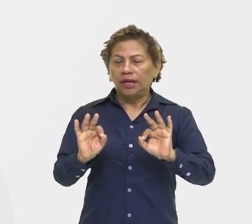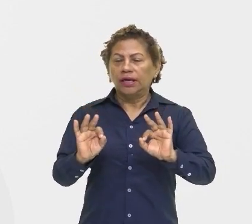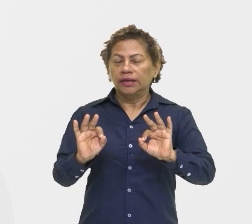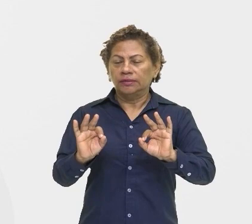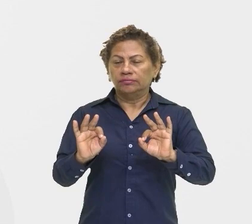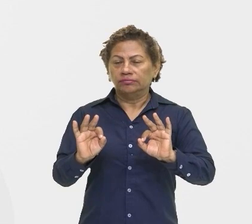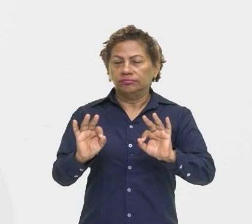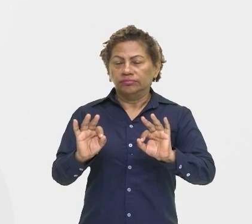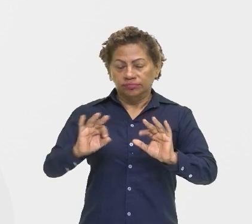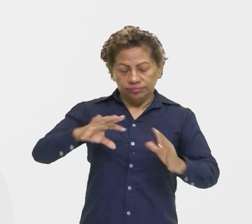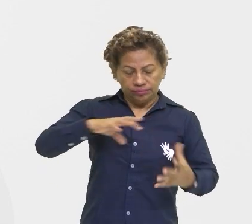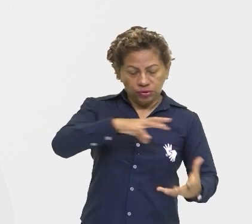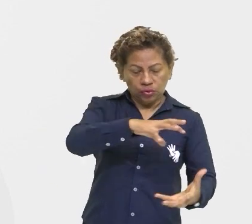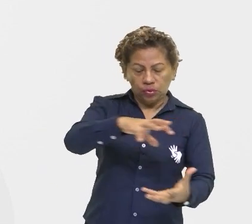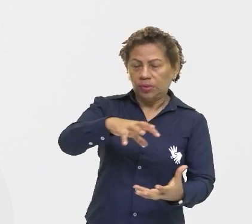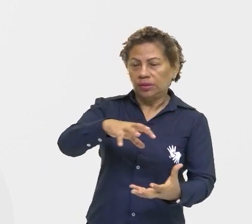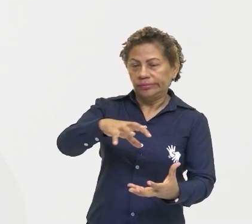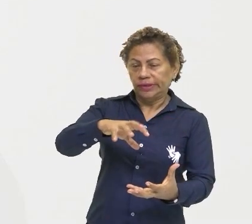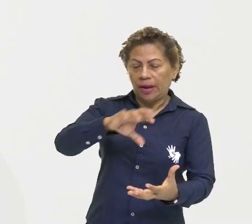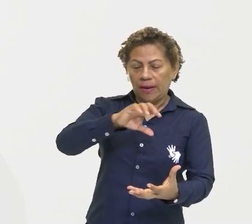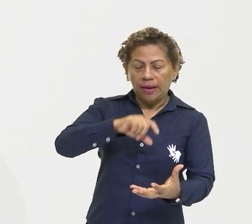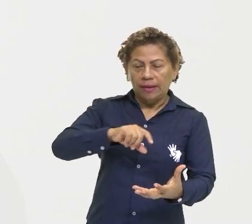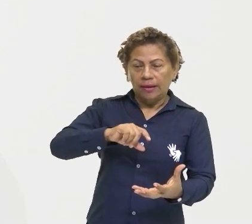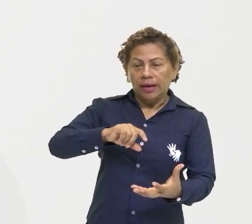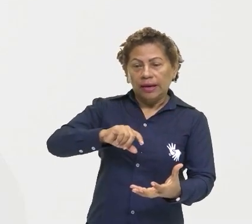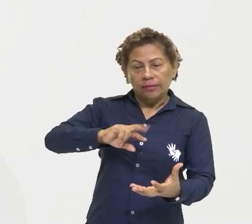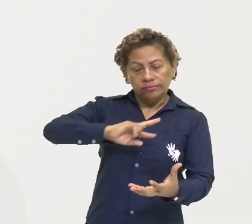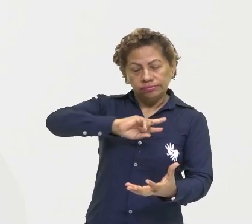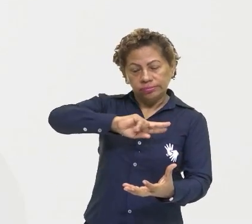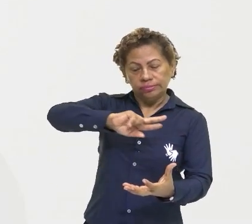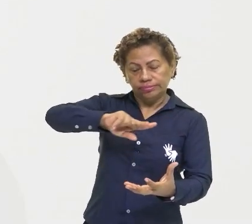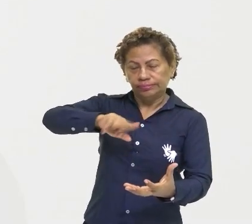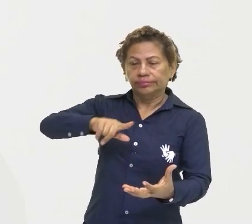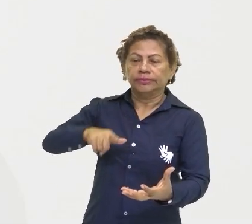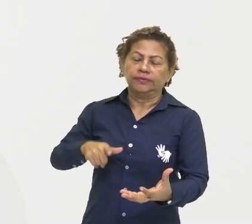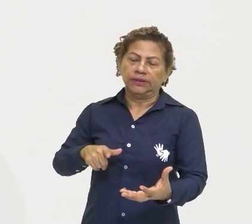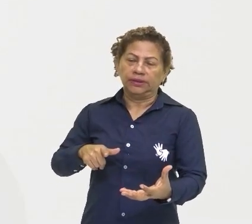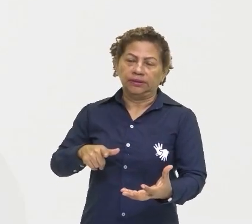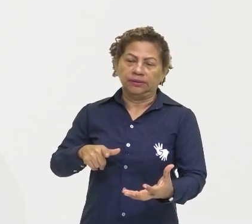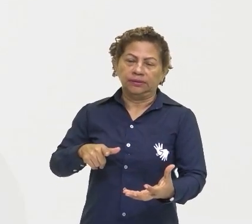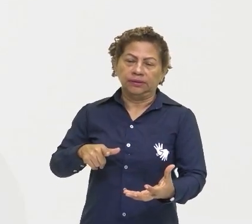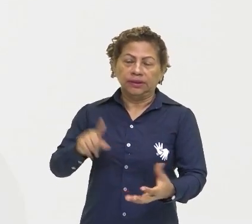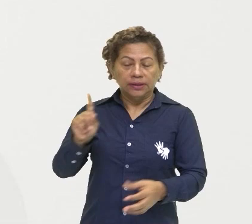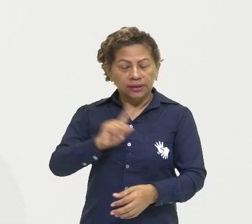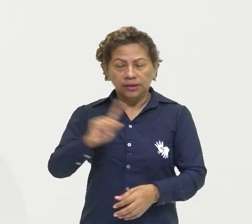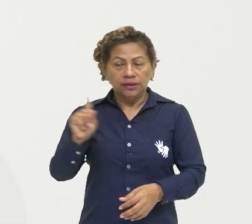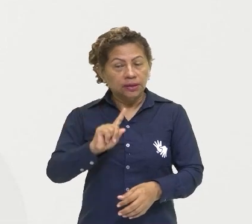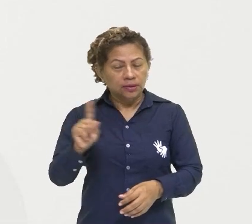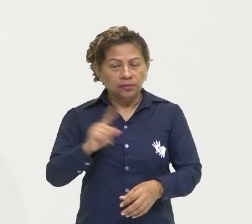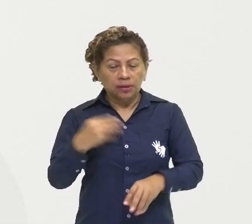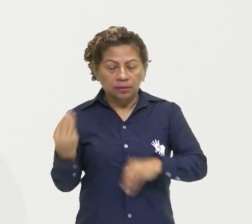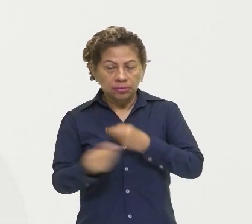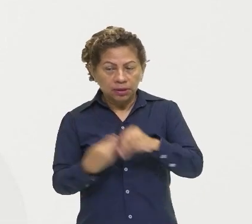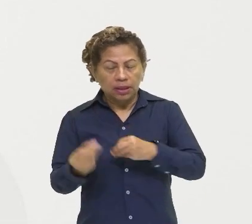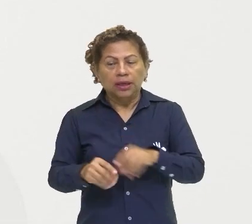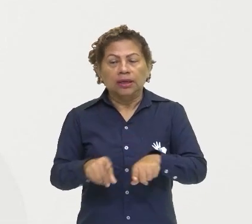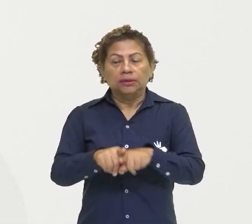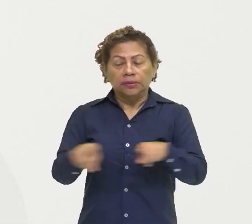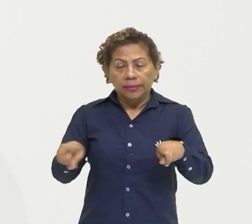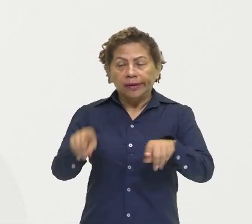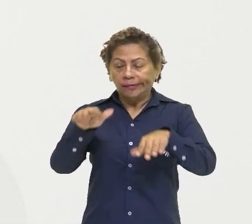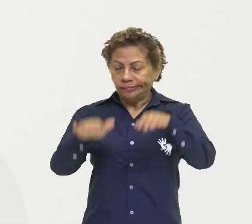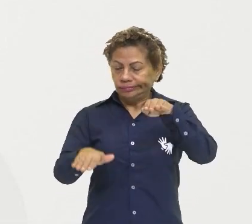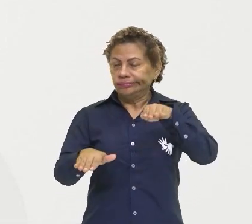do nosso planeta, tá bom? Essa distribuição, ela não é homogênea, tá certo? Ela é bastante